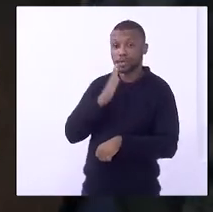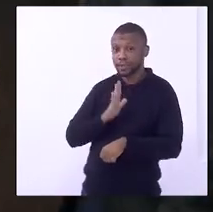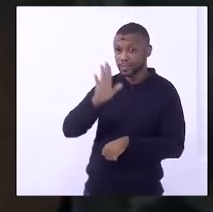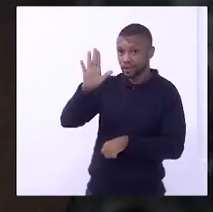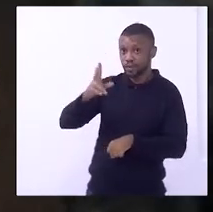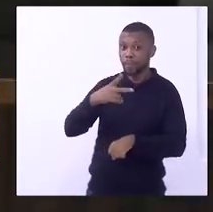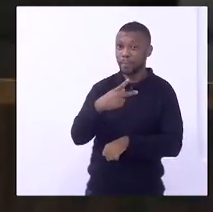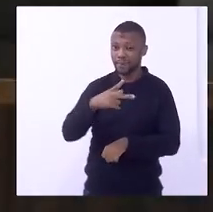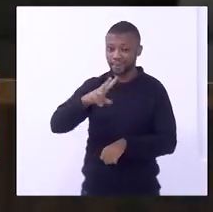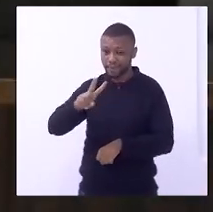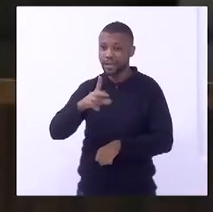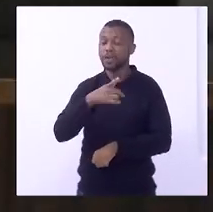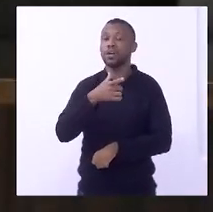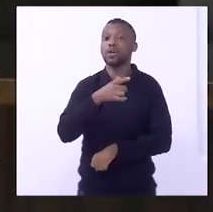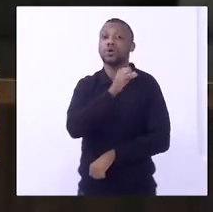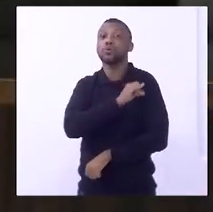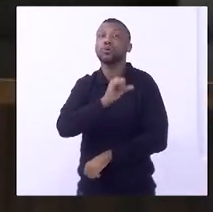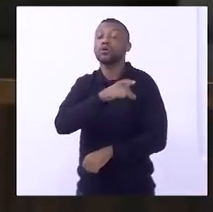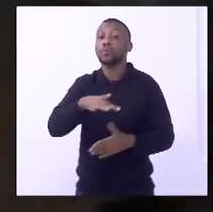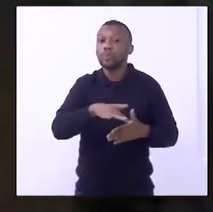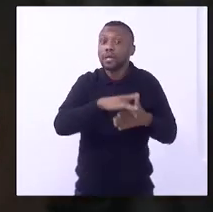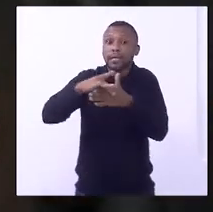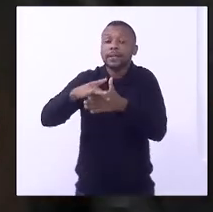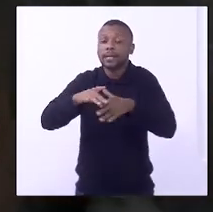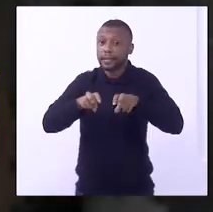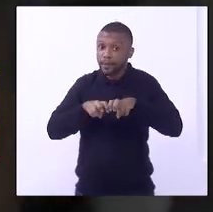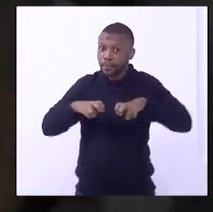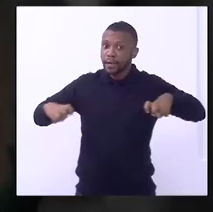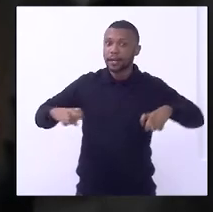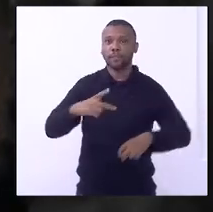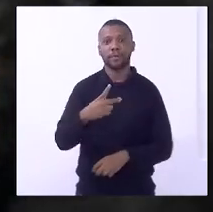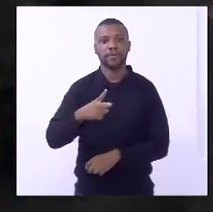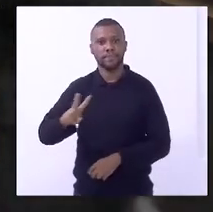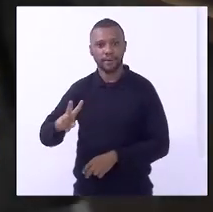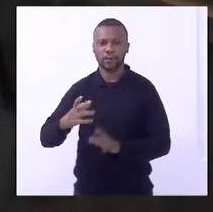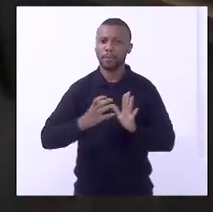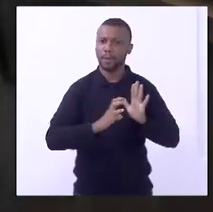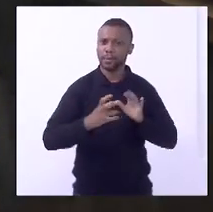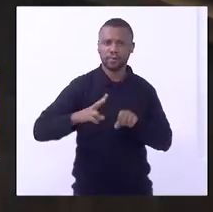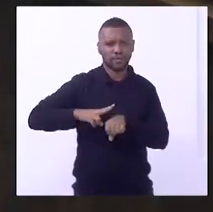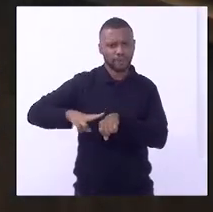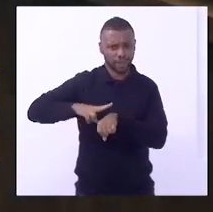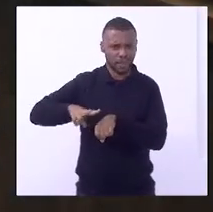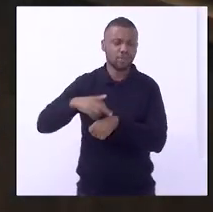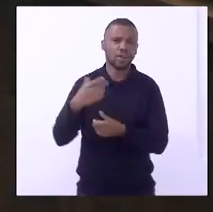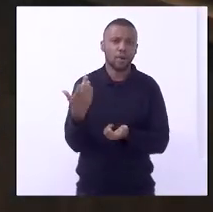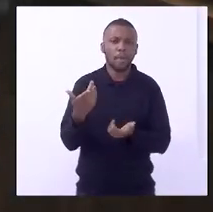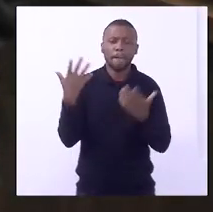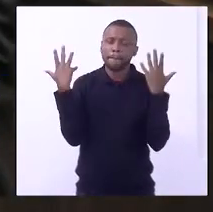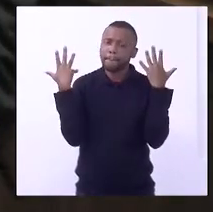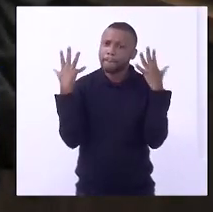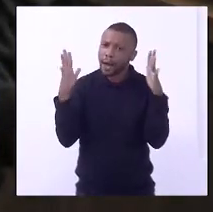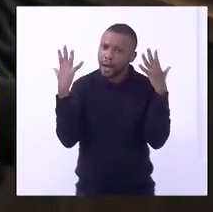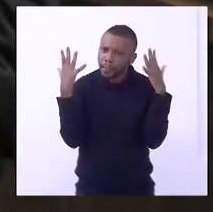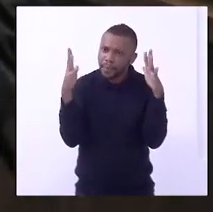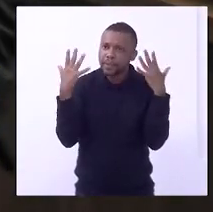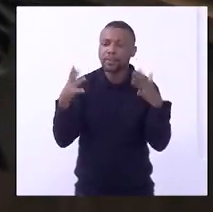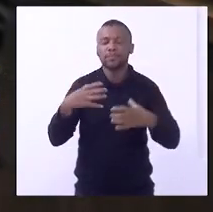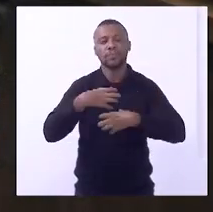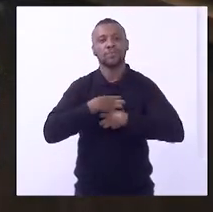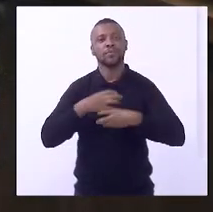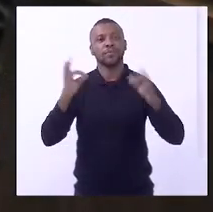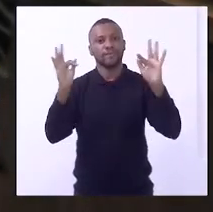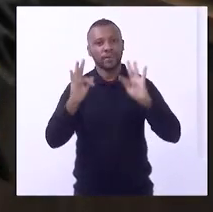Janeiro. Parabéns. Como líder da bancada do PV, eu parabenizo e fico muito feliz da